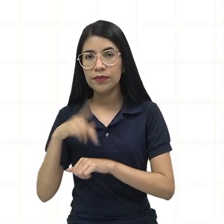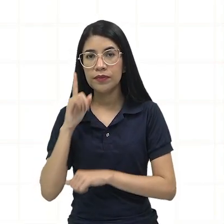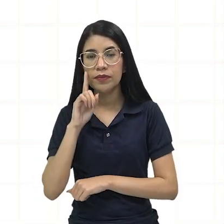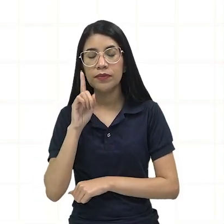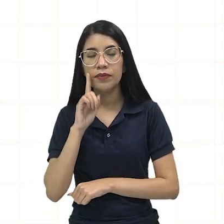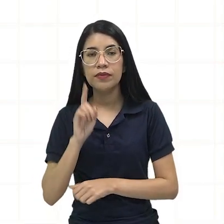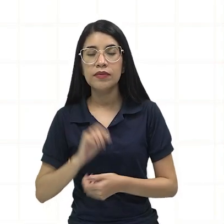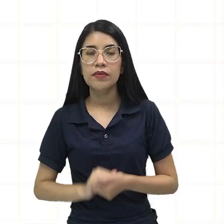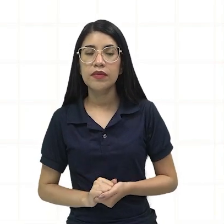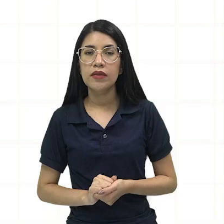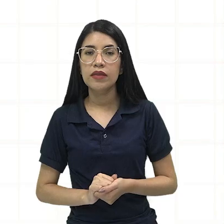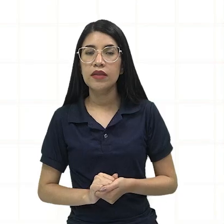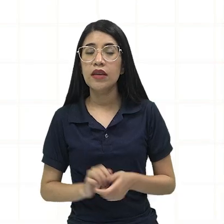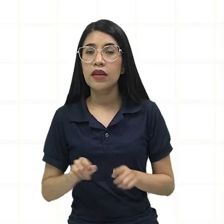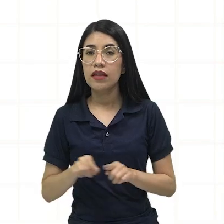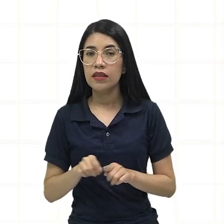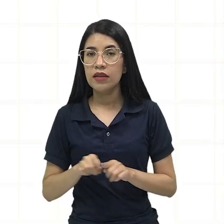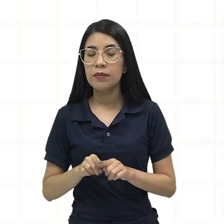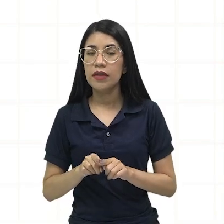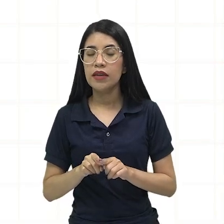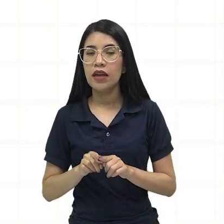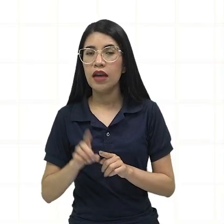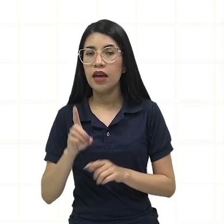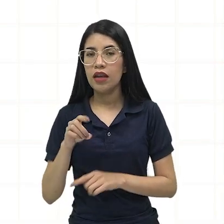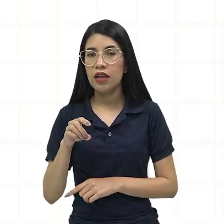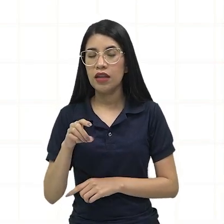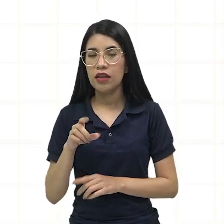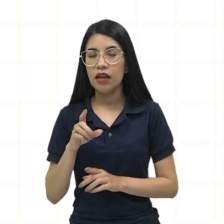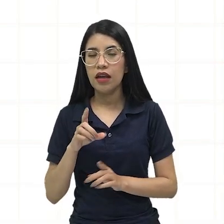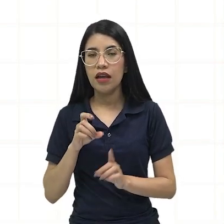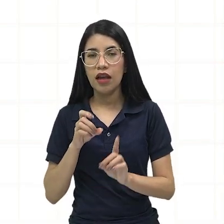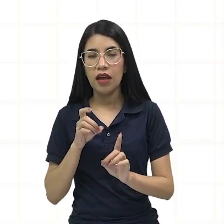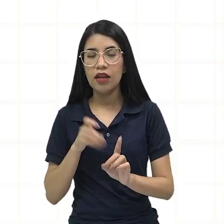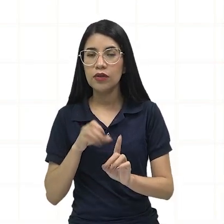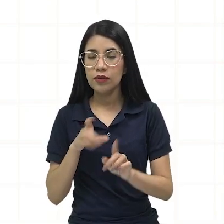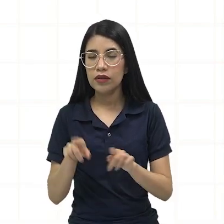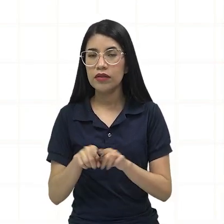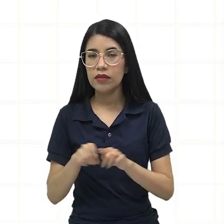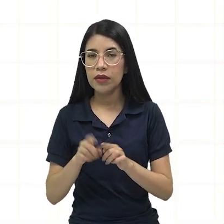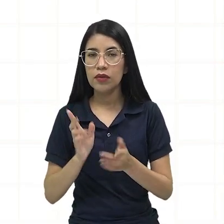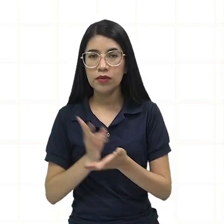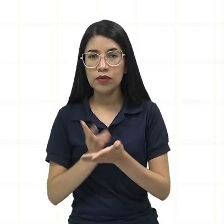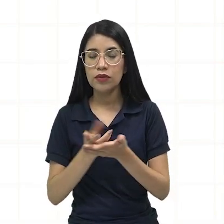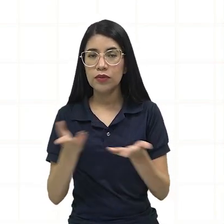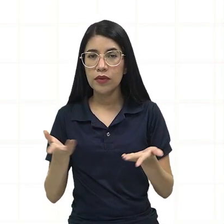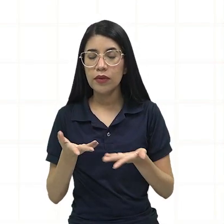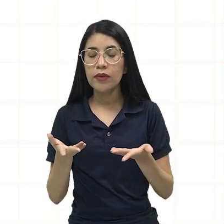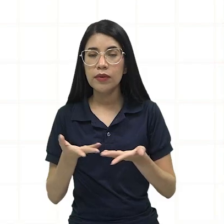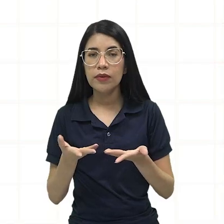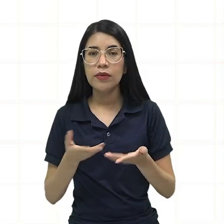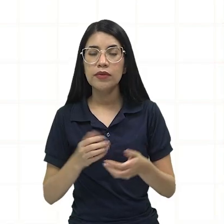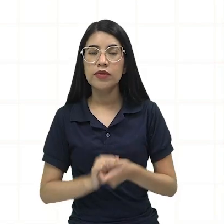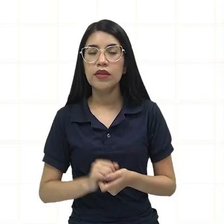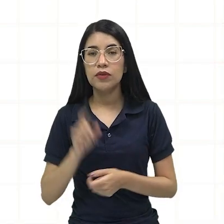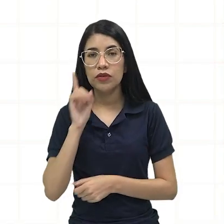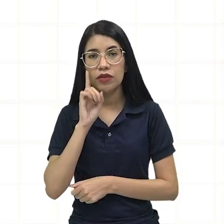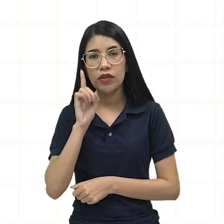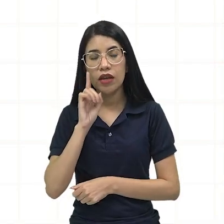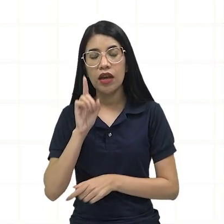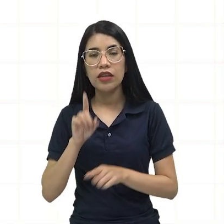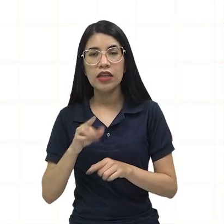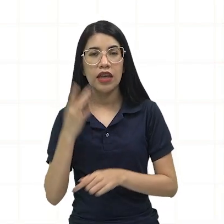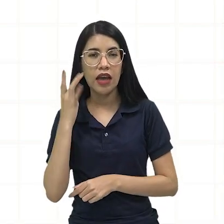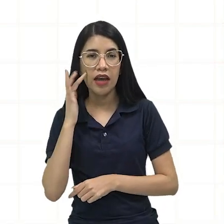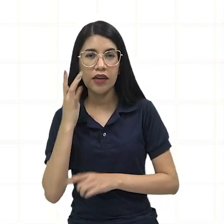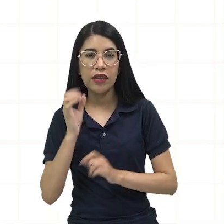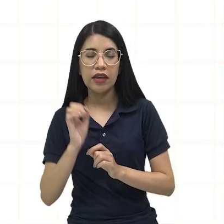Unidos. Essa doutrina Monroe, inclusive, ela se perpetua até os dias de hoje, onde Estados Unidos se julgam